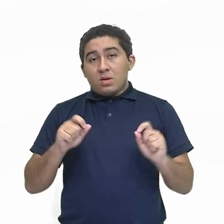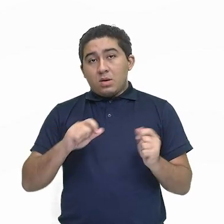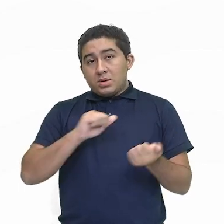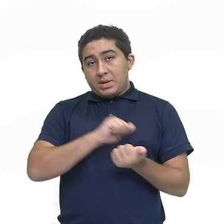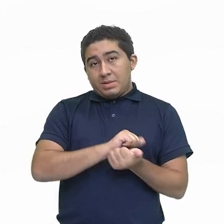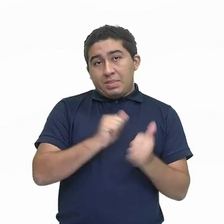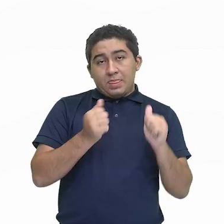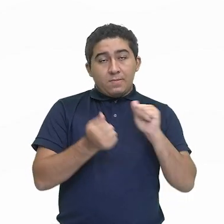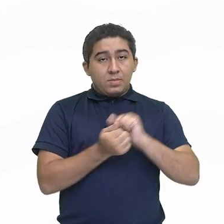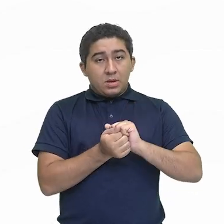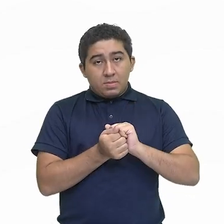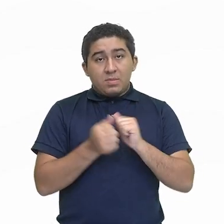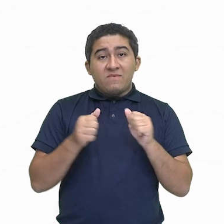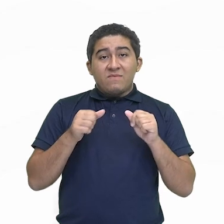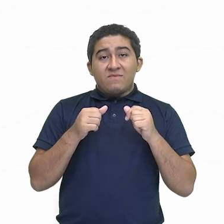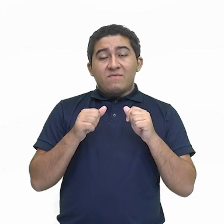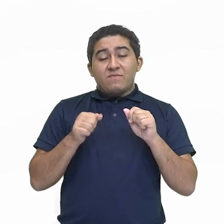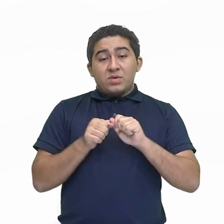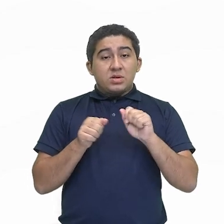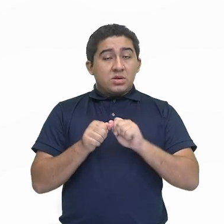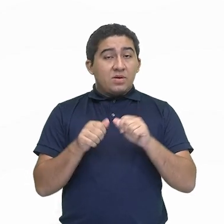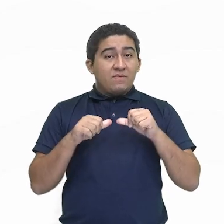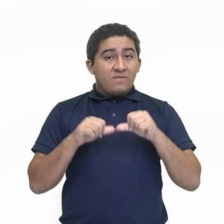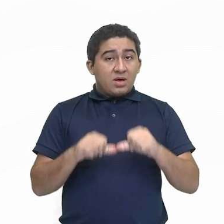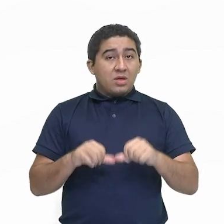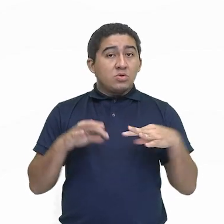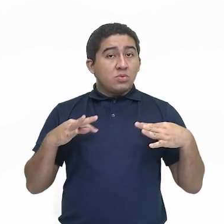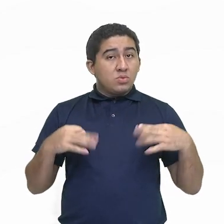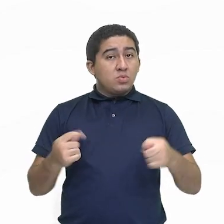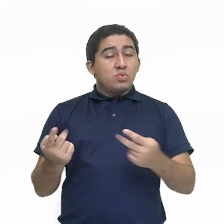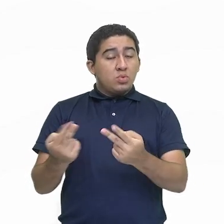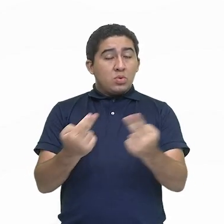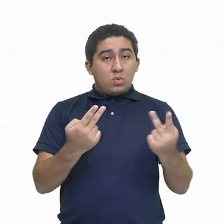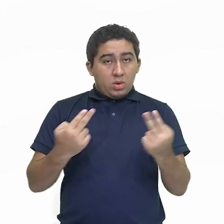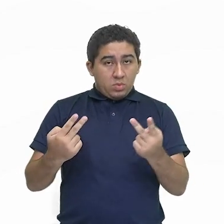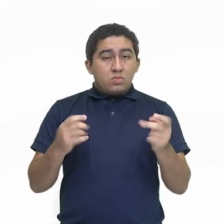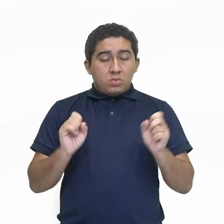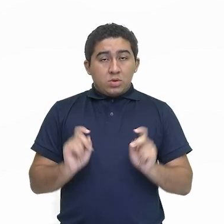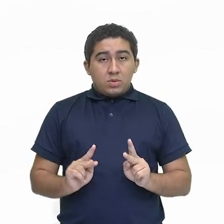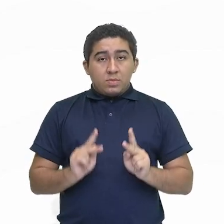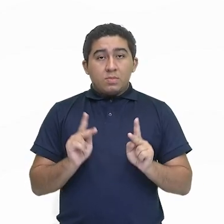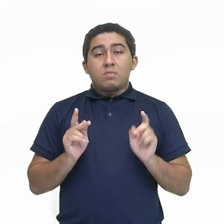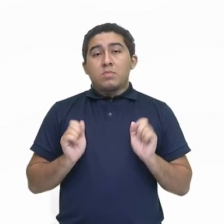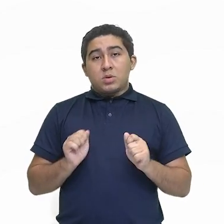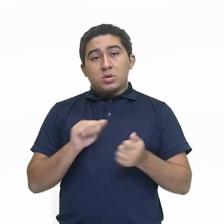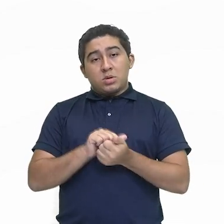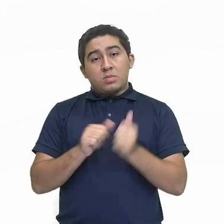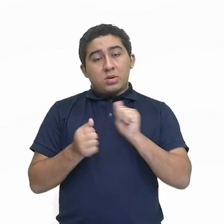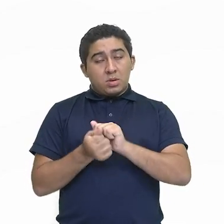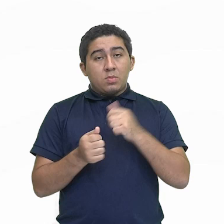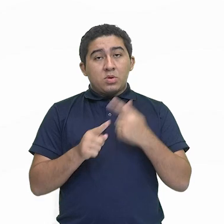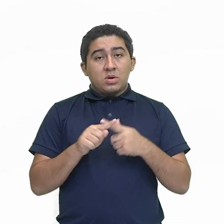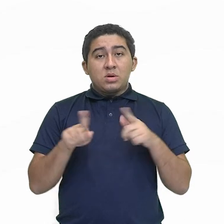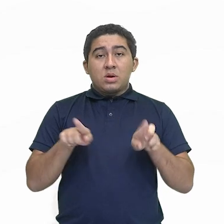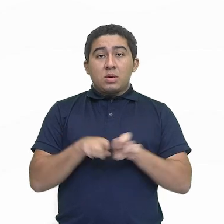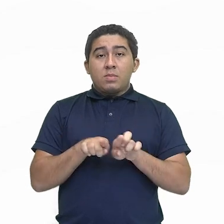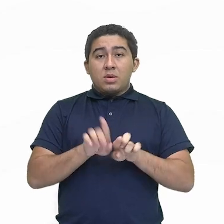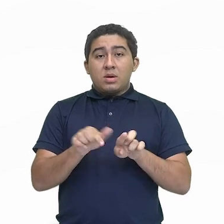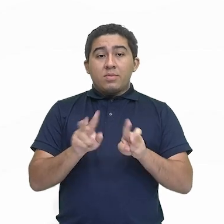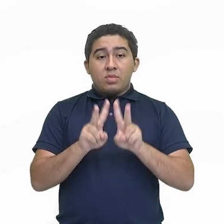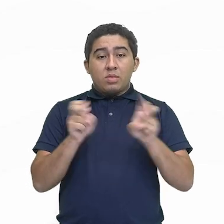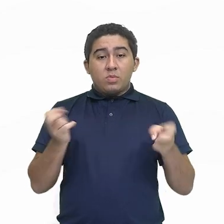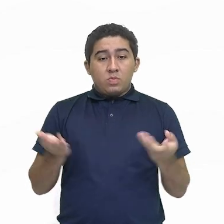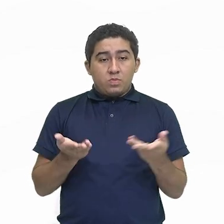então, saber fazer a conversão dessas medidas, que também está dentro do nosso tema de hoje, tá